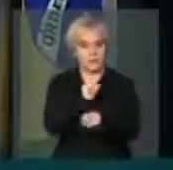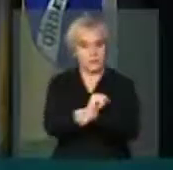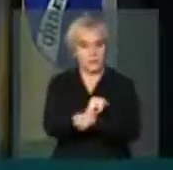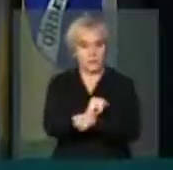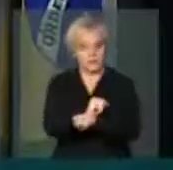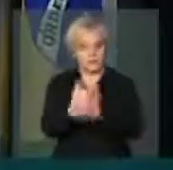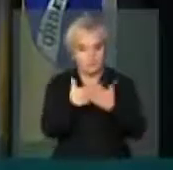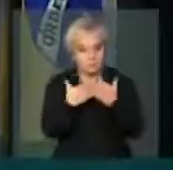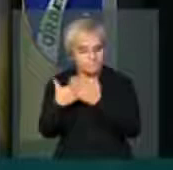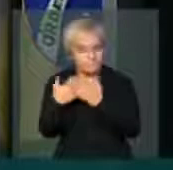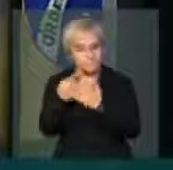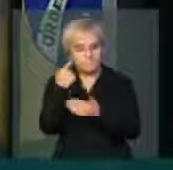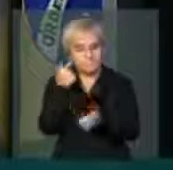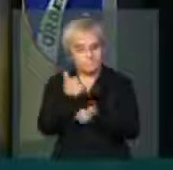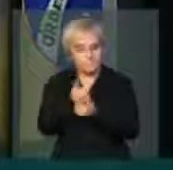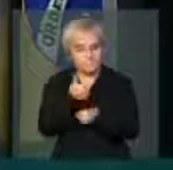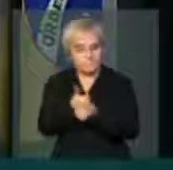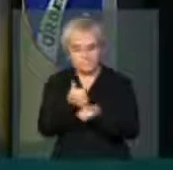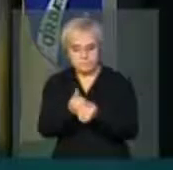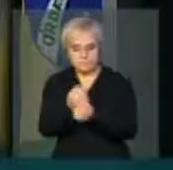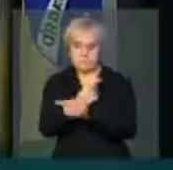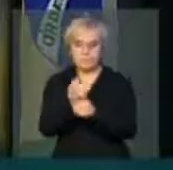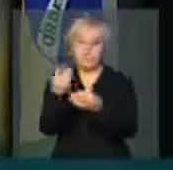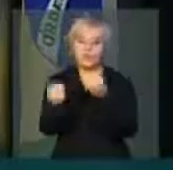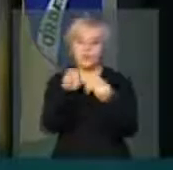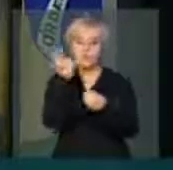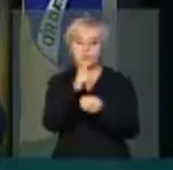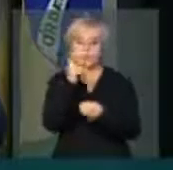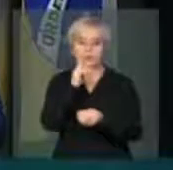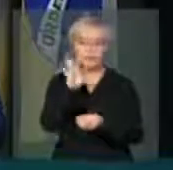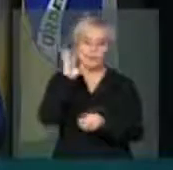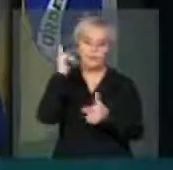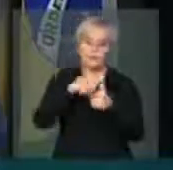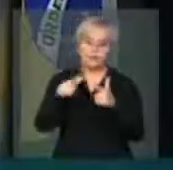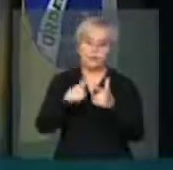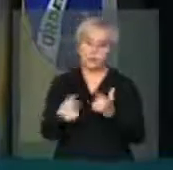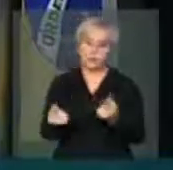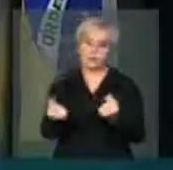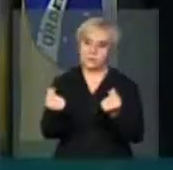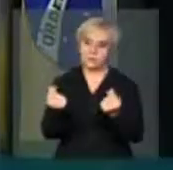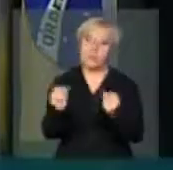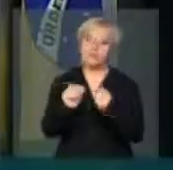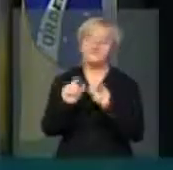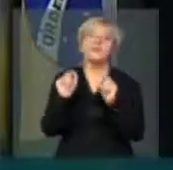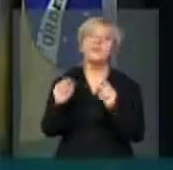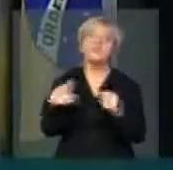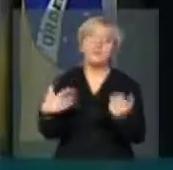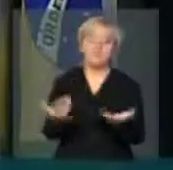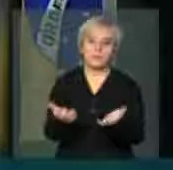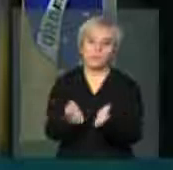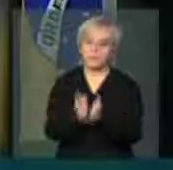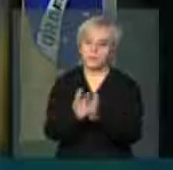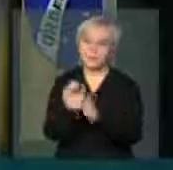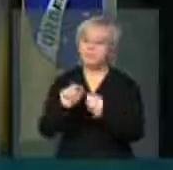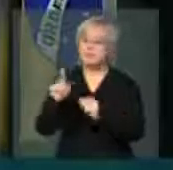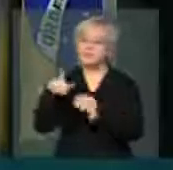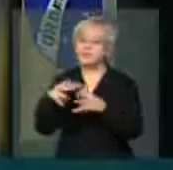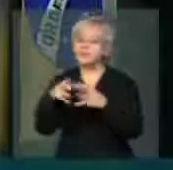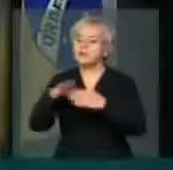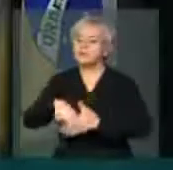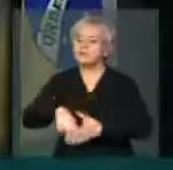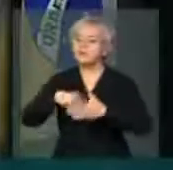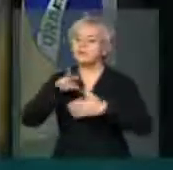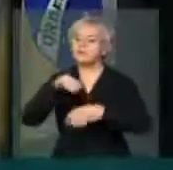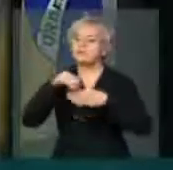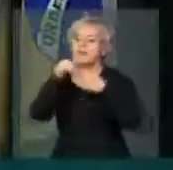pensar nas saídas para a crise. O que fazer? Quem são as lideranças que vão conduzir esse